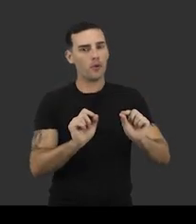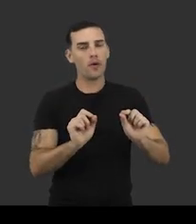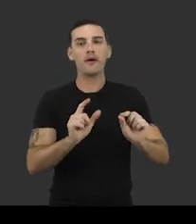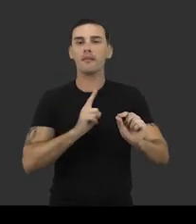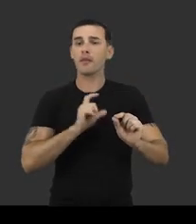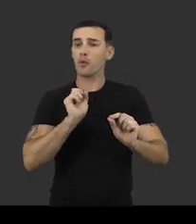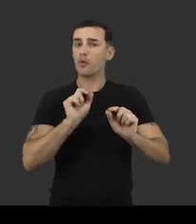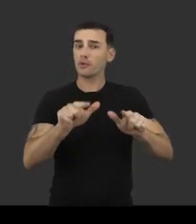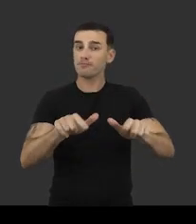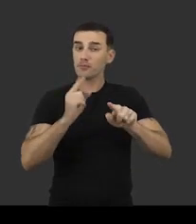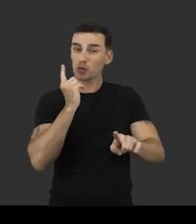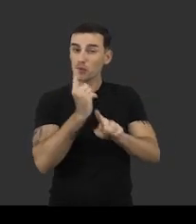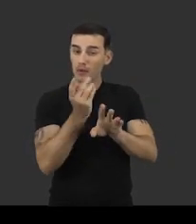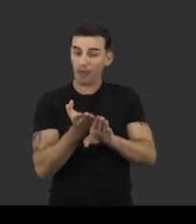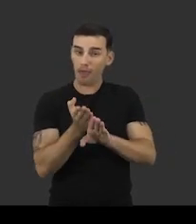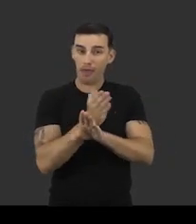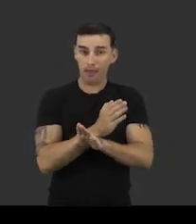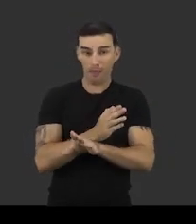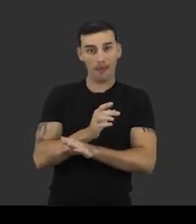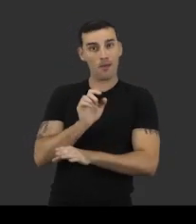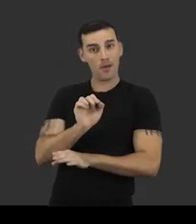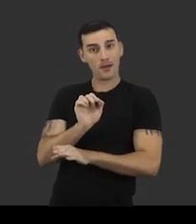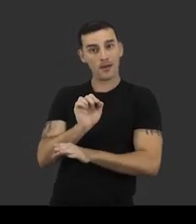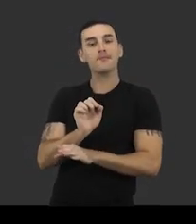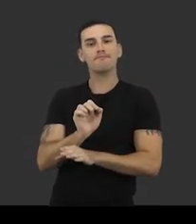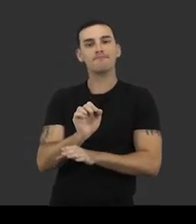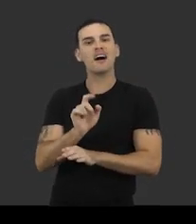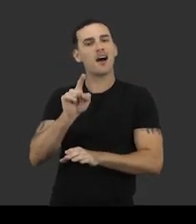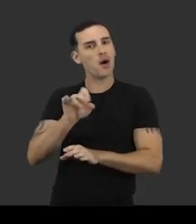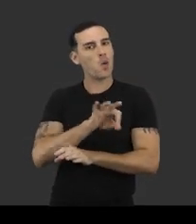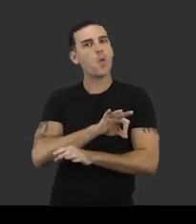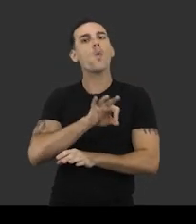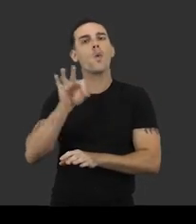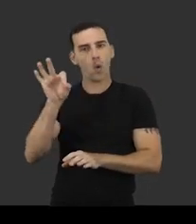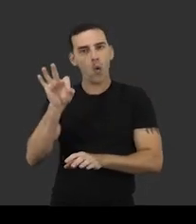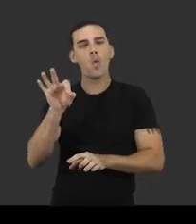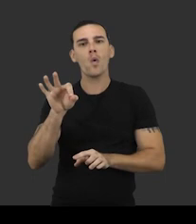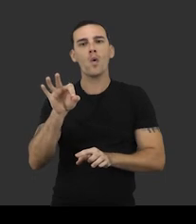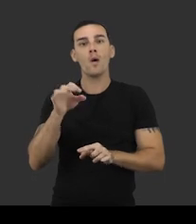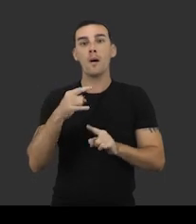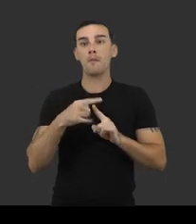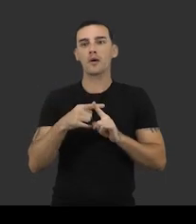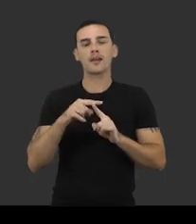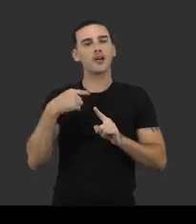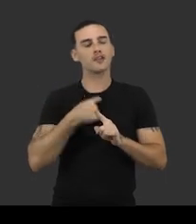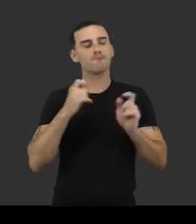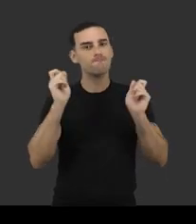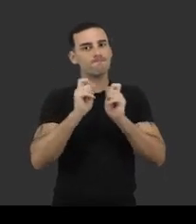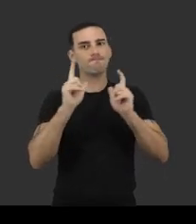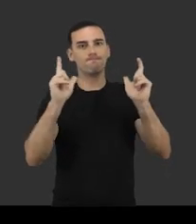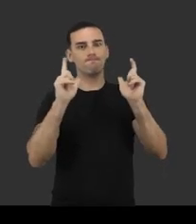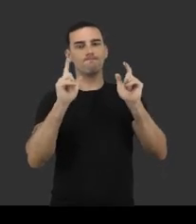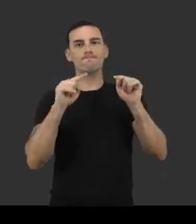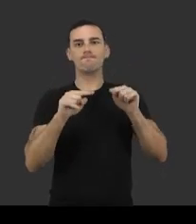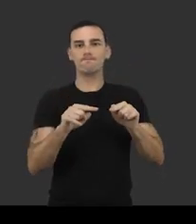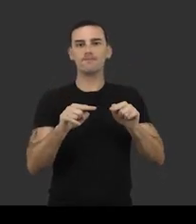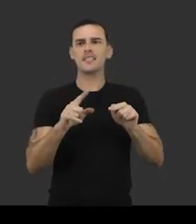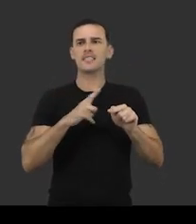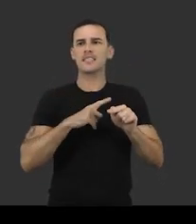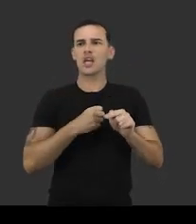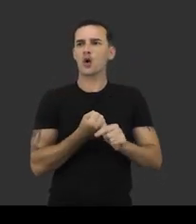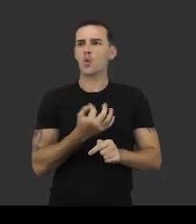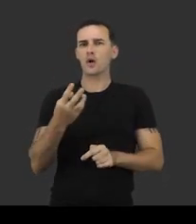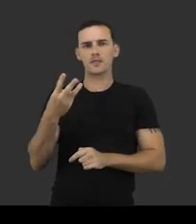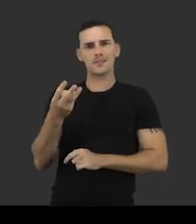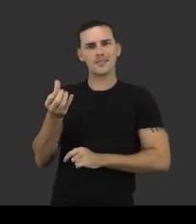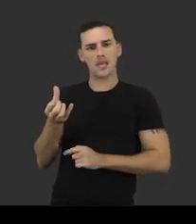diagnóstico precoce também vem muito a calhar e faz também com que chame a nossa atenção essa prevalência de um